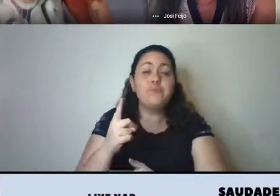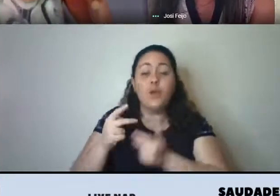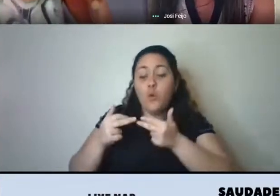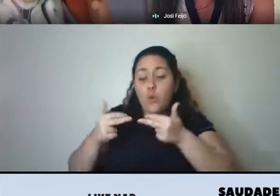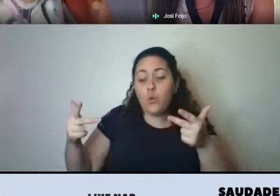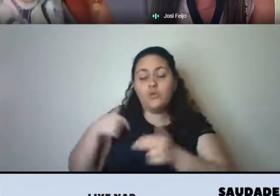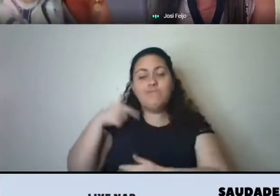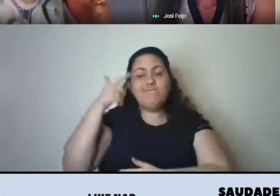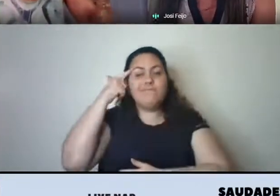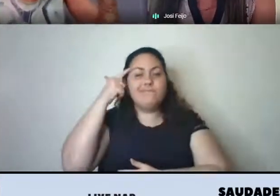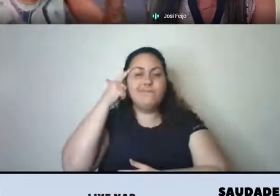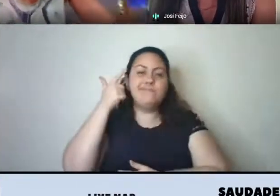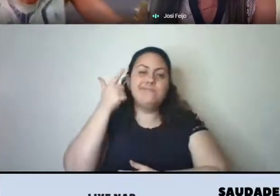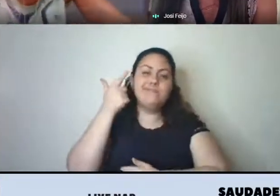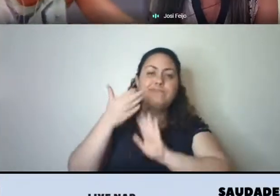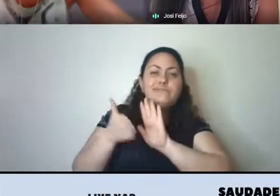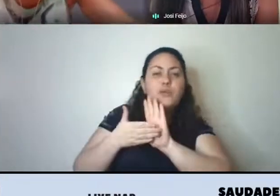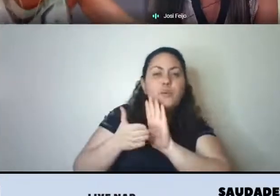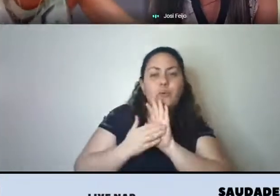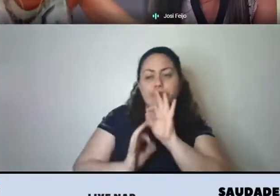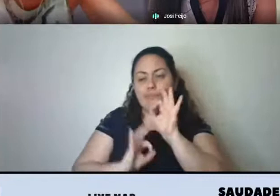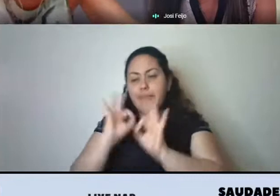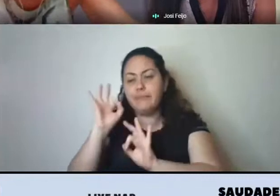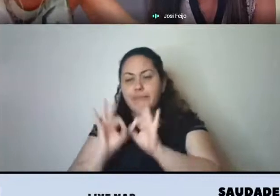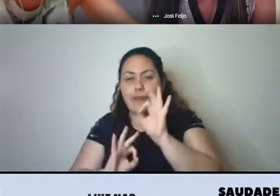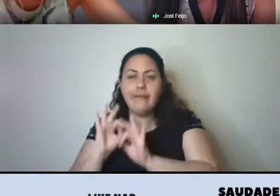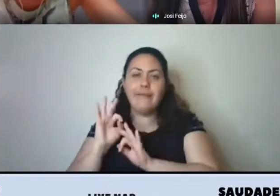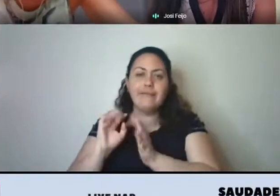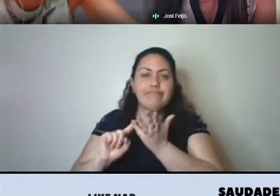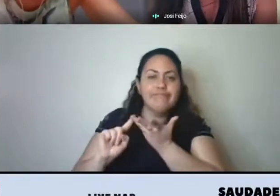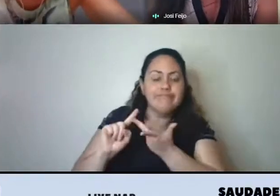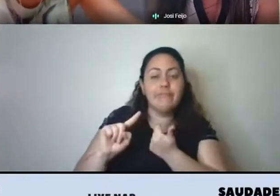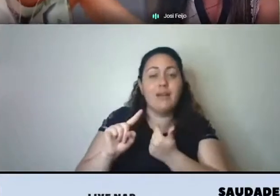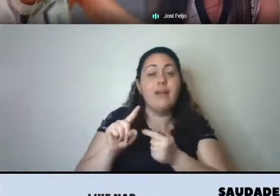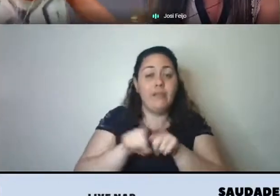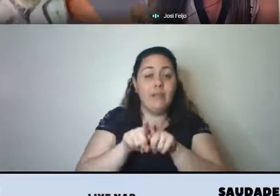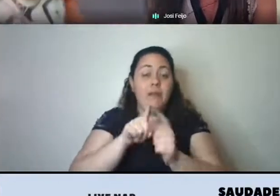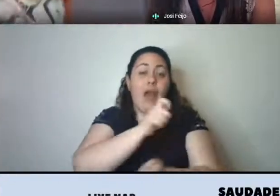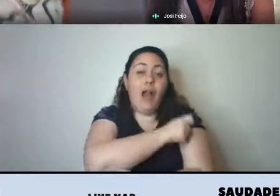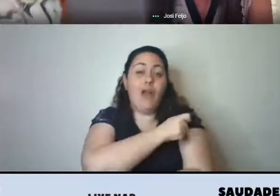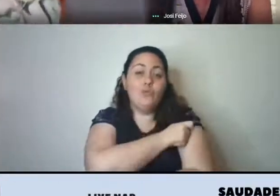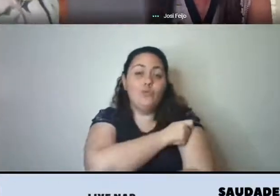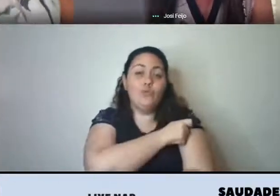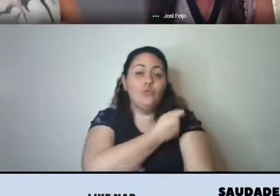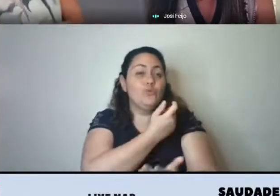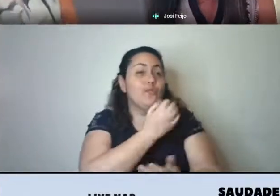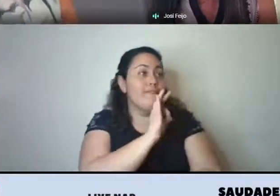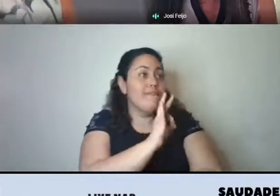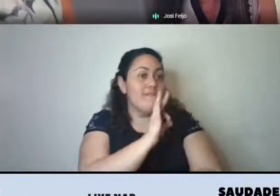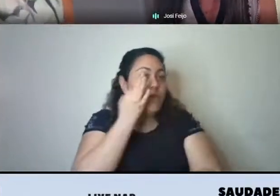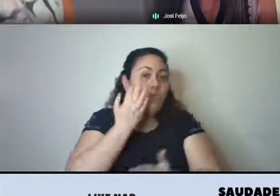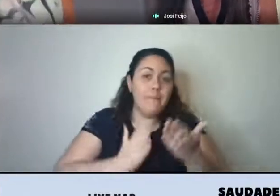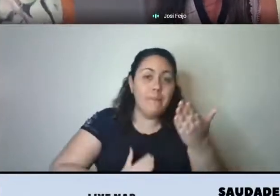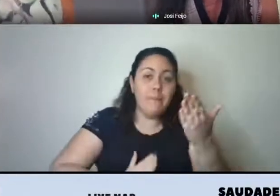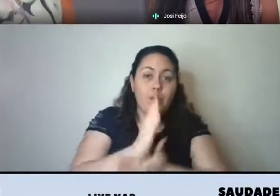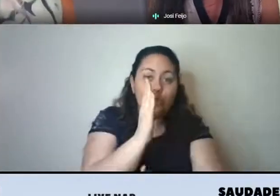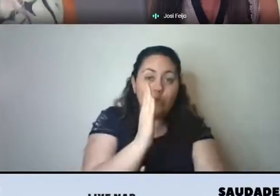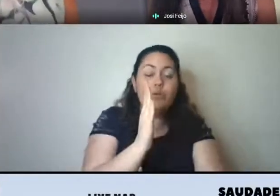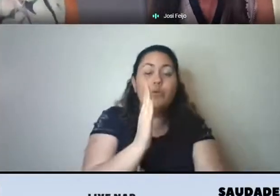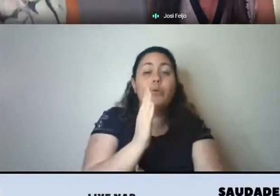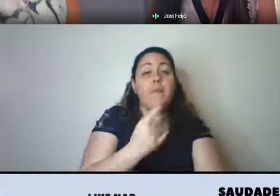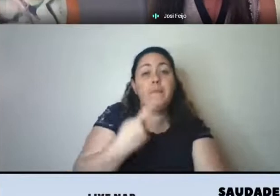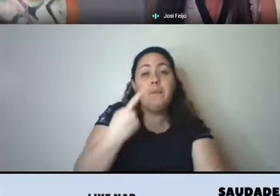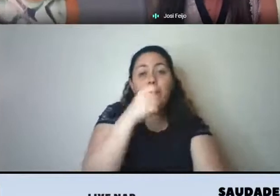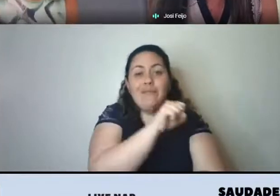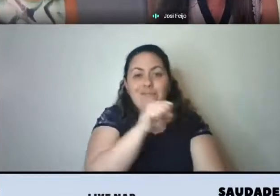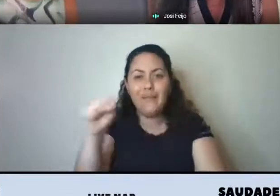previstas, né, para se viver, alunos que fizeram vestibular, passaram, e que iam ter o seu primeiro semestre,